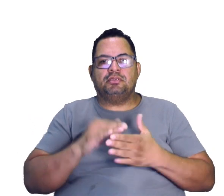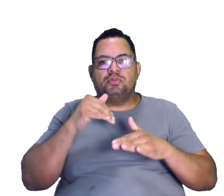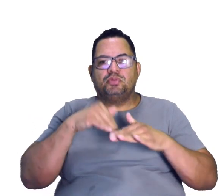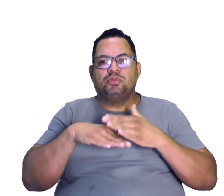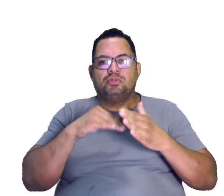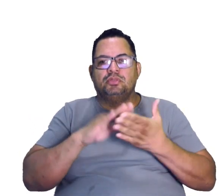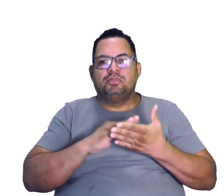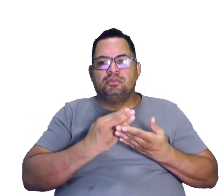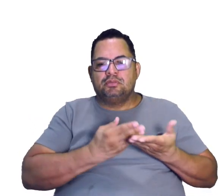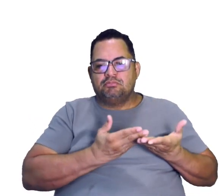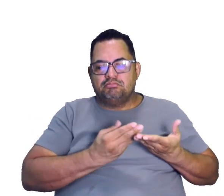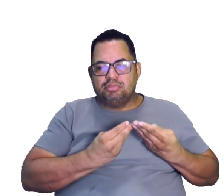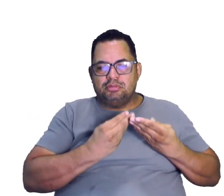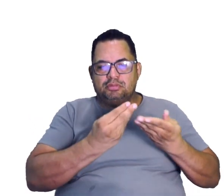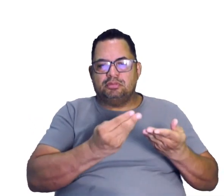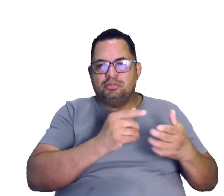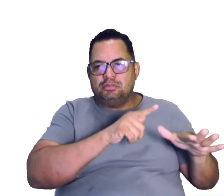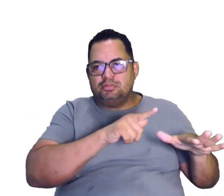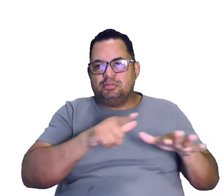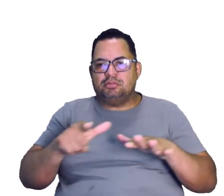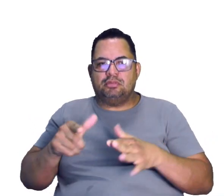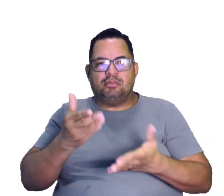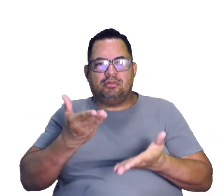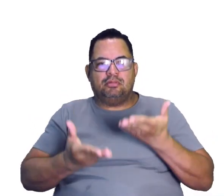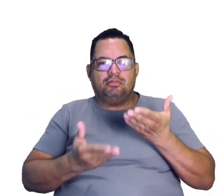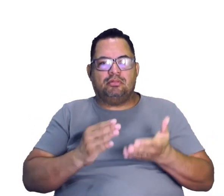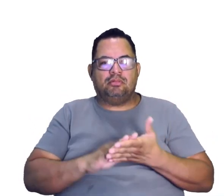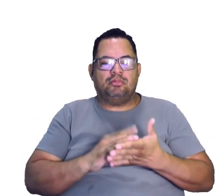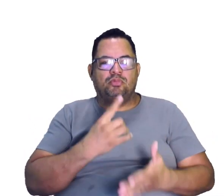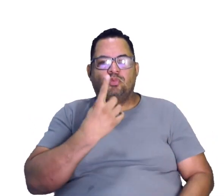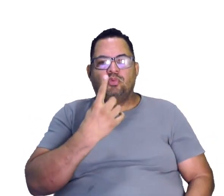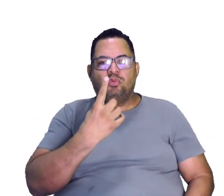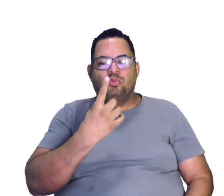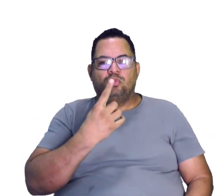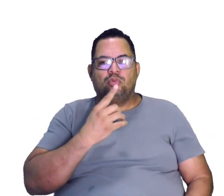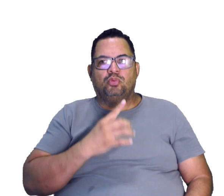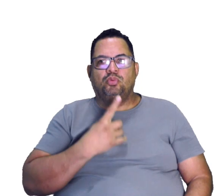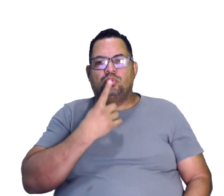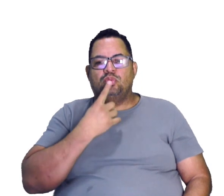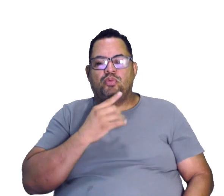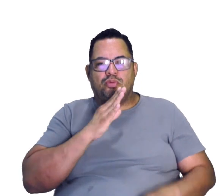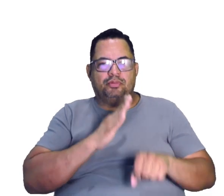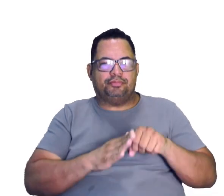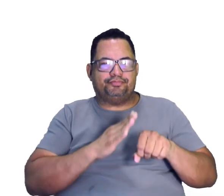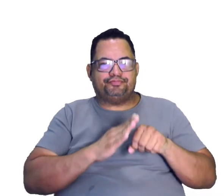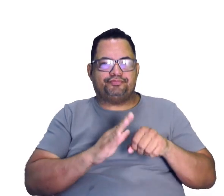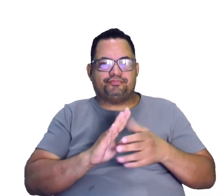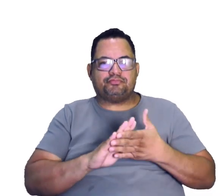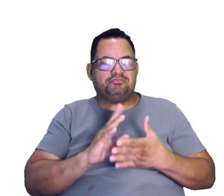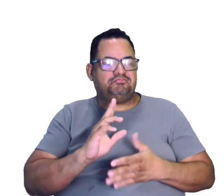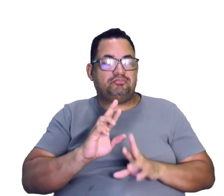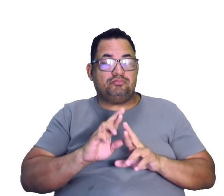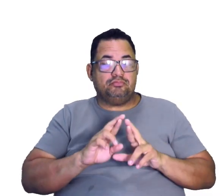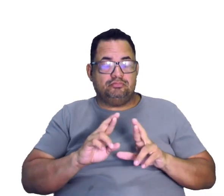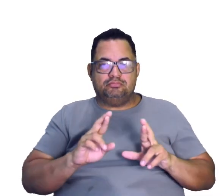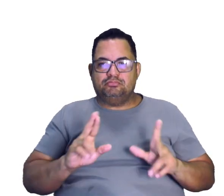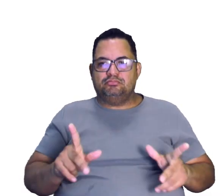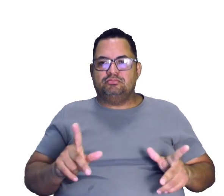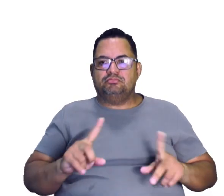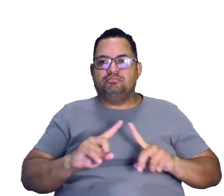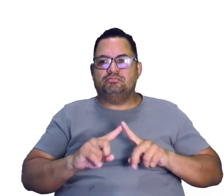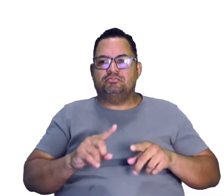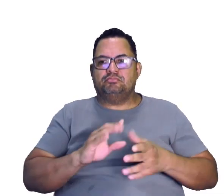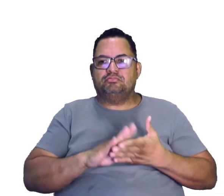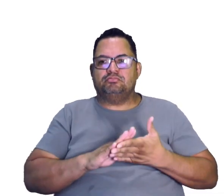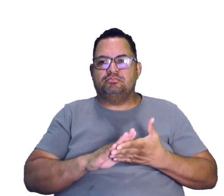semana. O peso de um tomate para o outro não é sempre o mesmo, mas